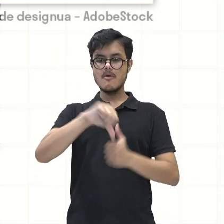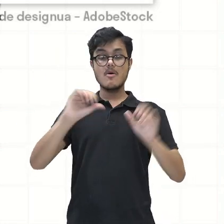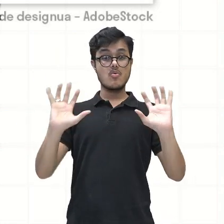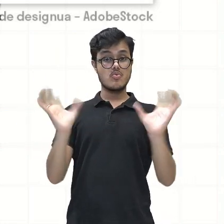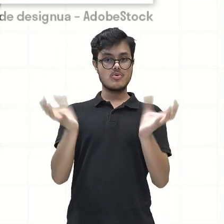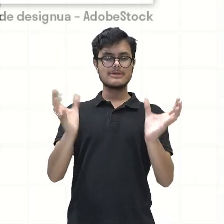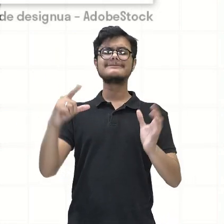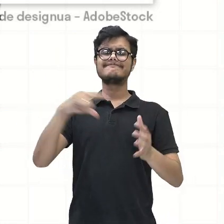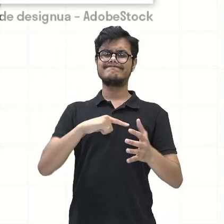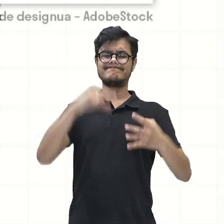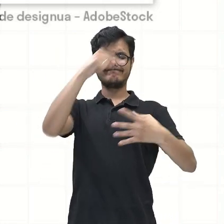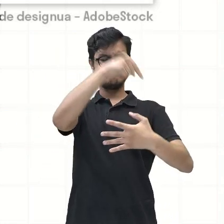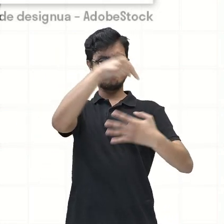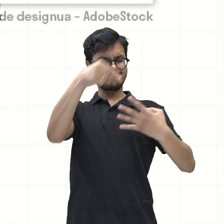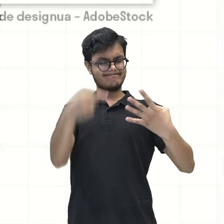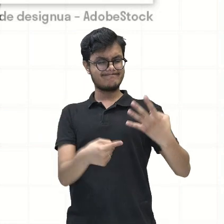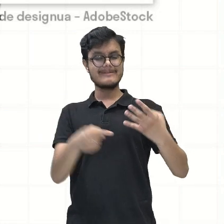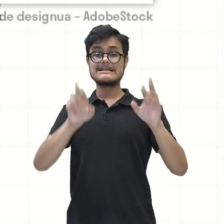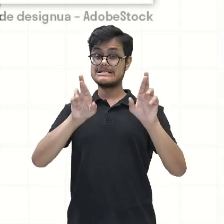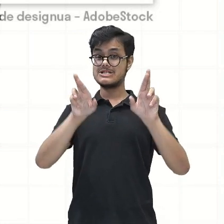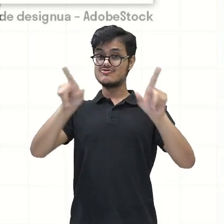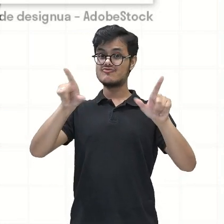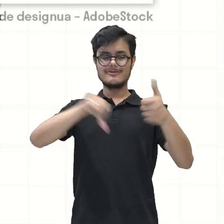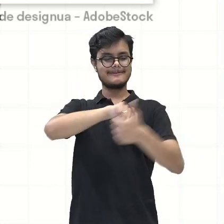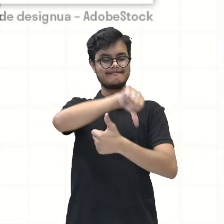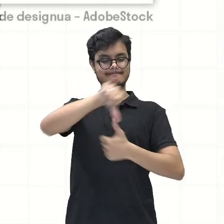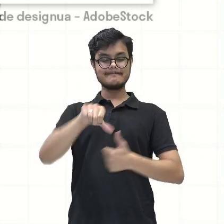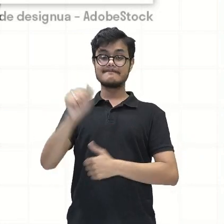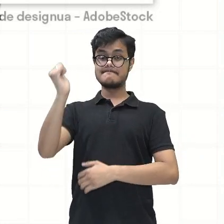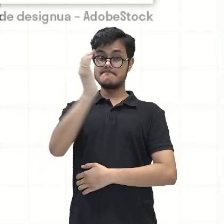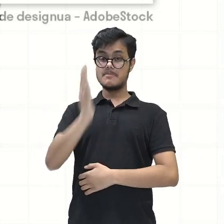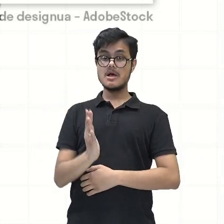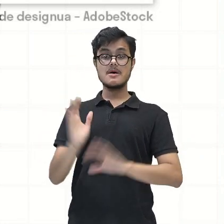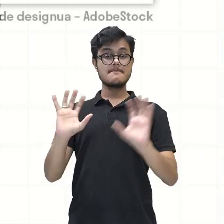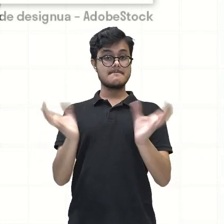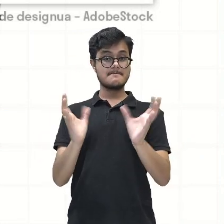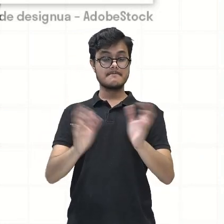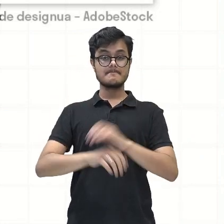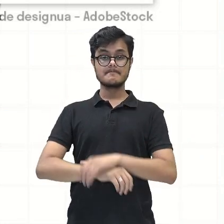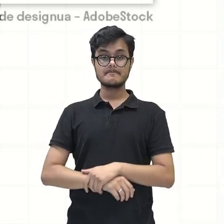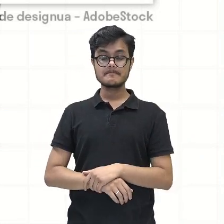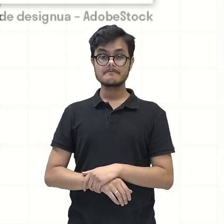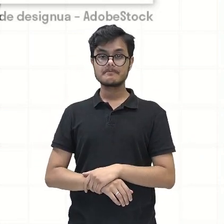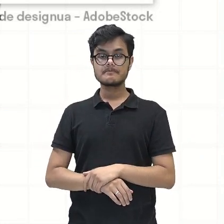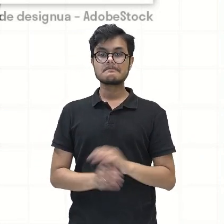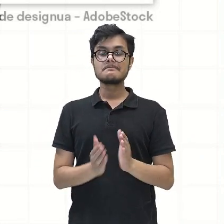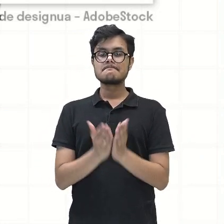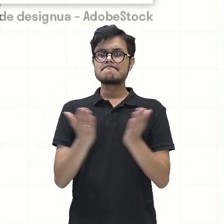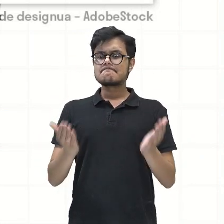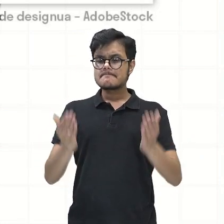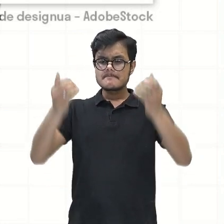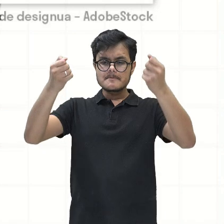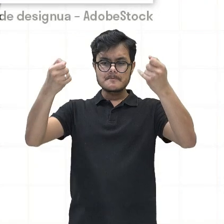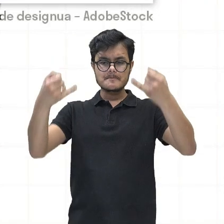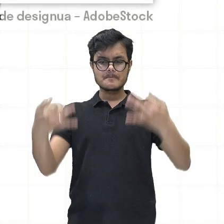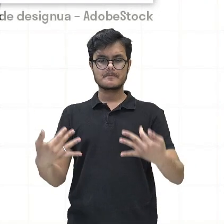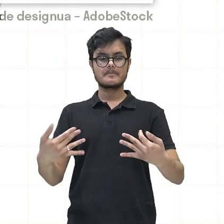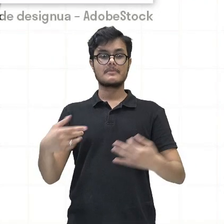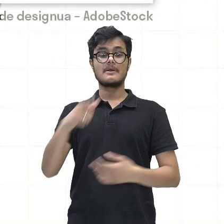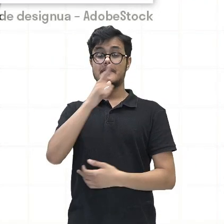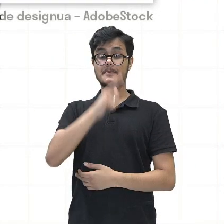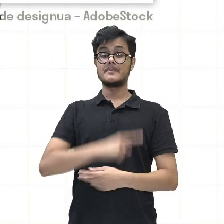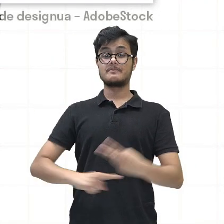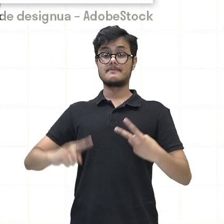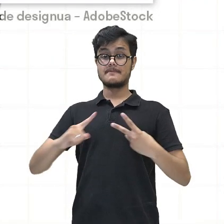mudanças aí no clima do Brasil, ok? Então, a gente vai falar também aí sobre a lanina.